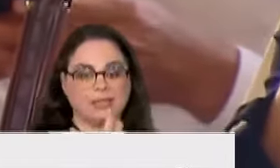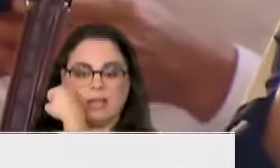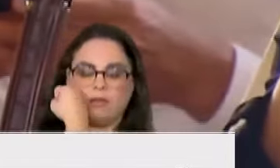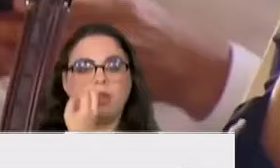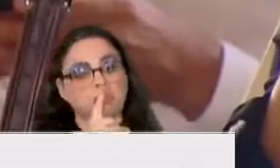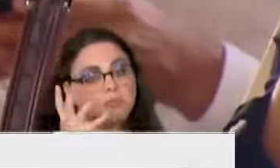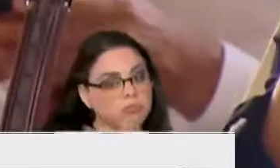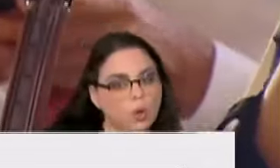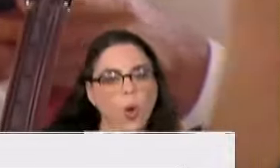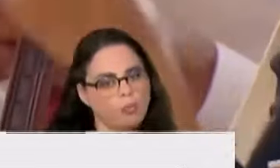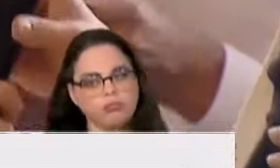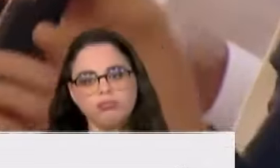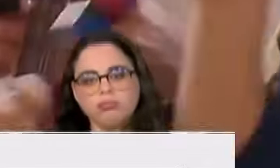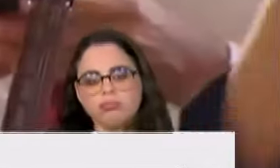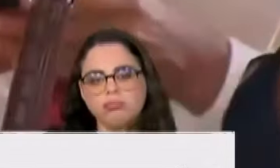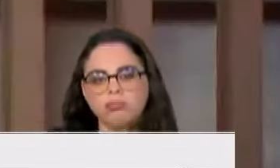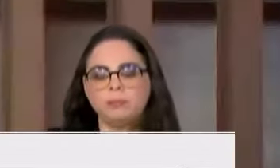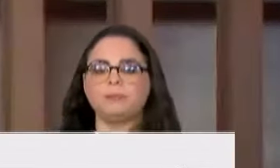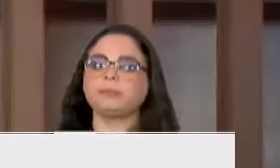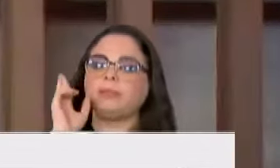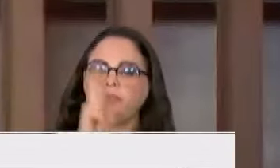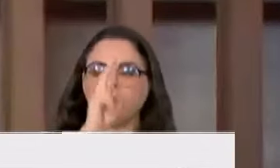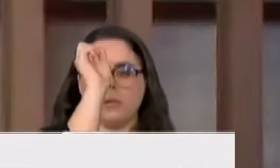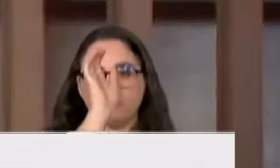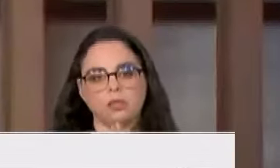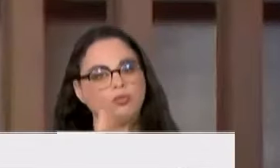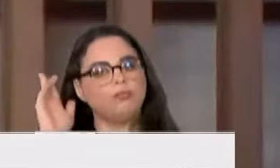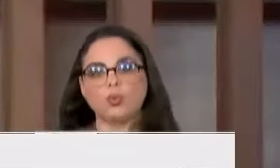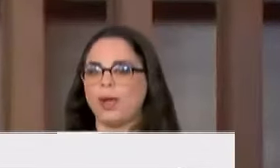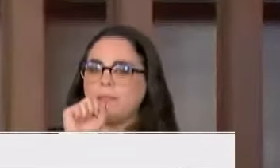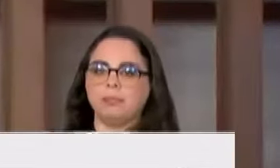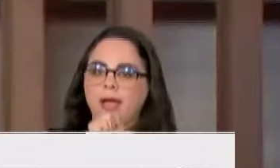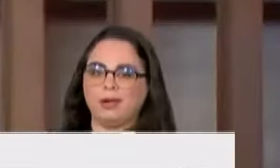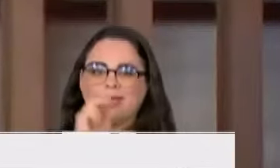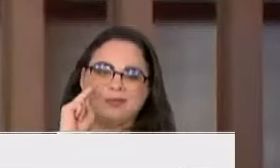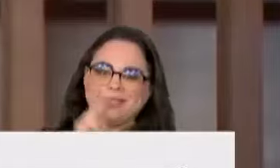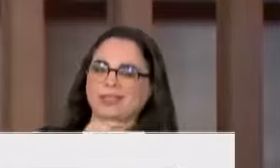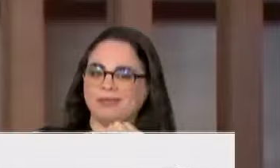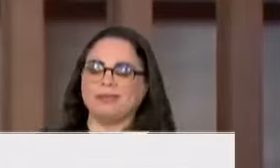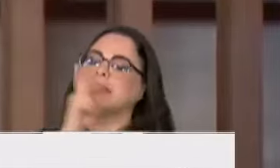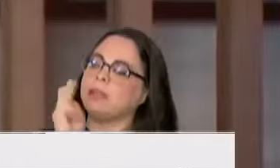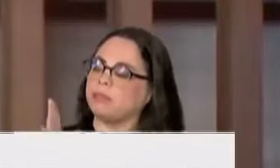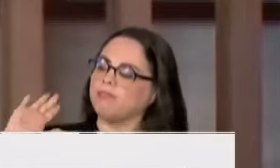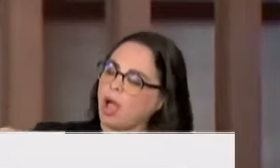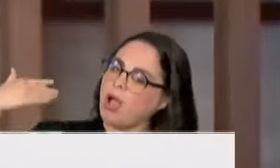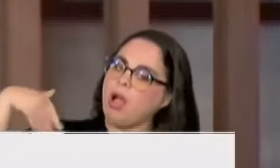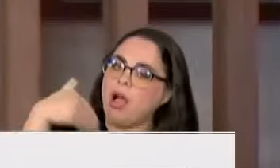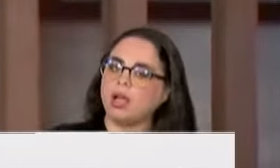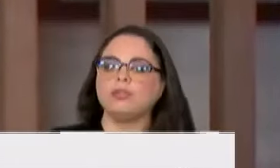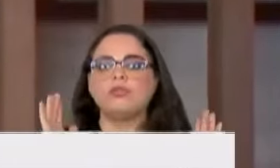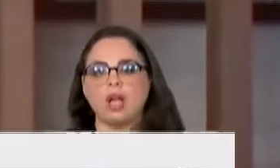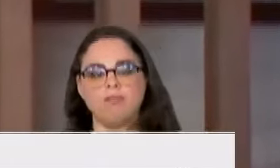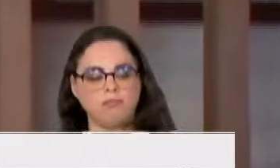vir a acontecer? O Brasil não deixou de trabalhar nessa perspectiva. Há muito tempo, desde o início de